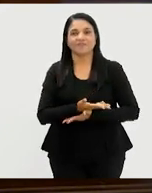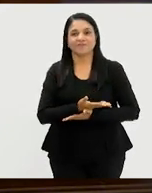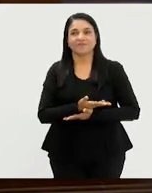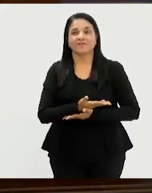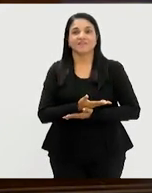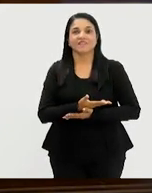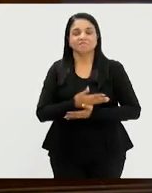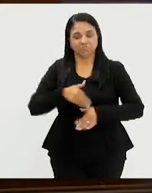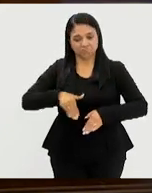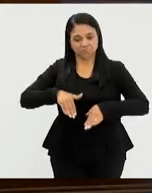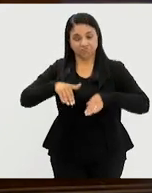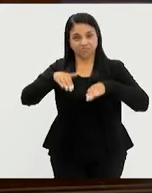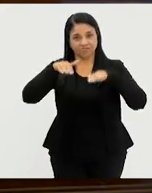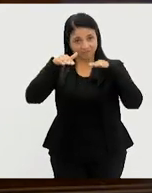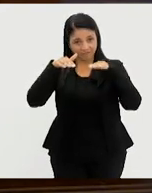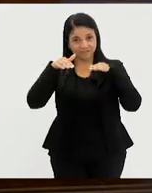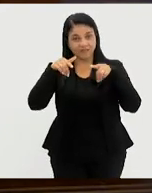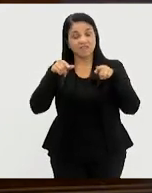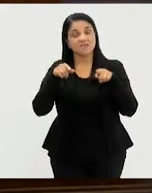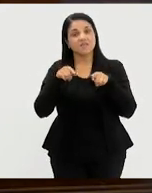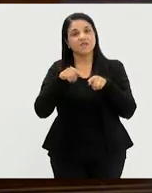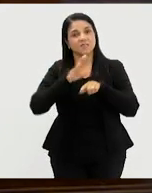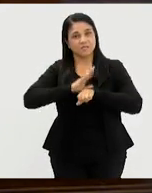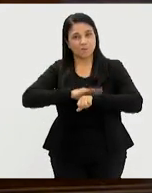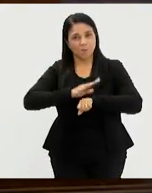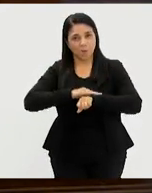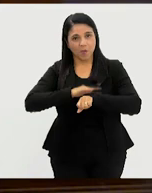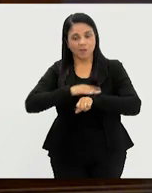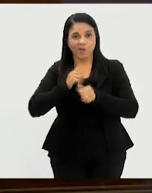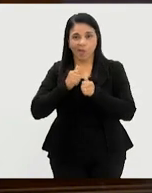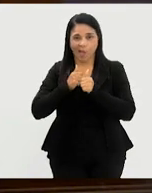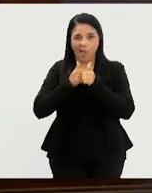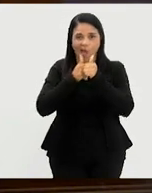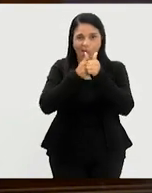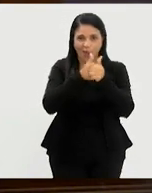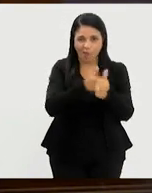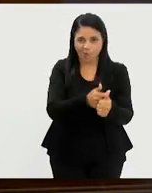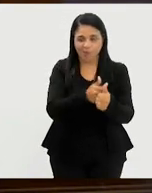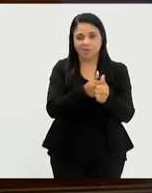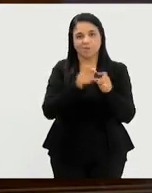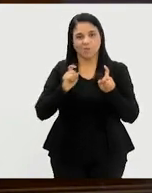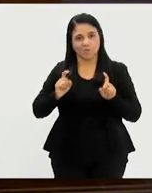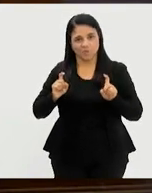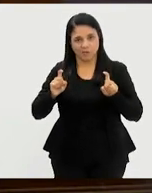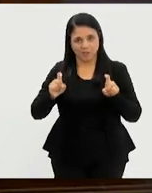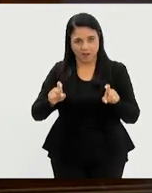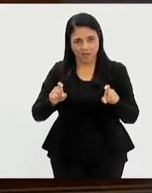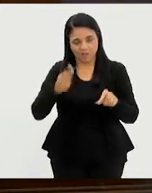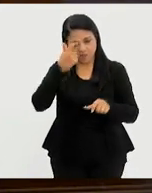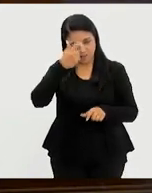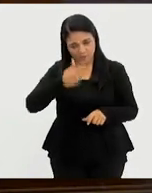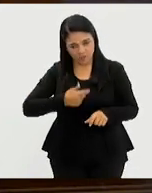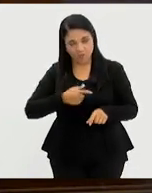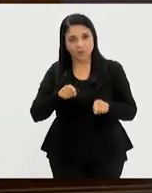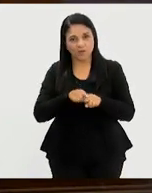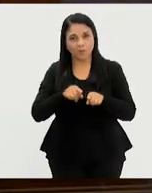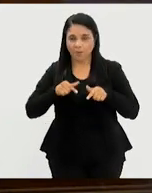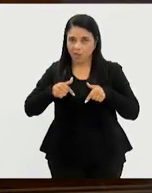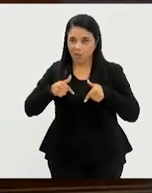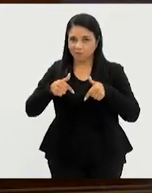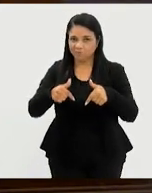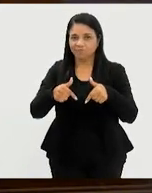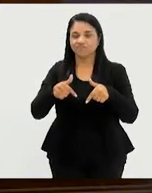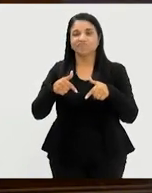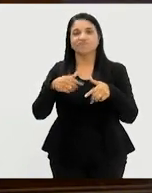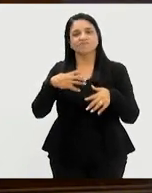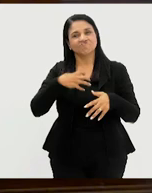que nesse momento muitas pessoas que acompanham o nossa a nossa mandato que acompanh a nossa atuação tá muito feliz com